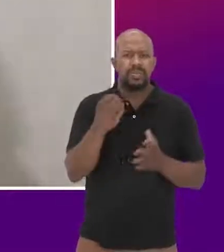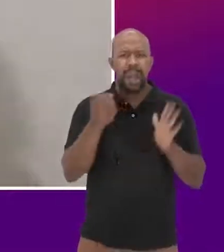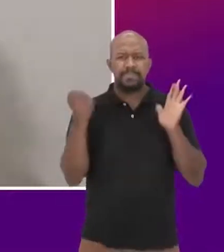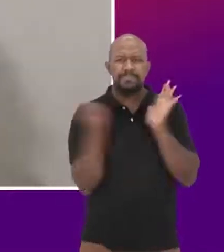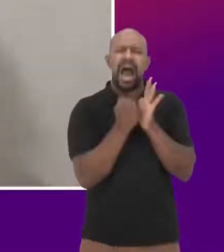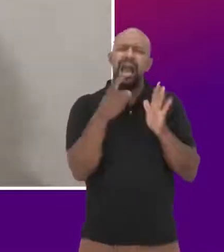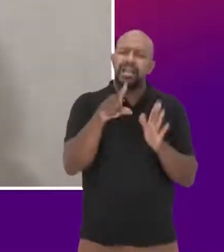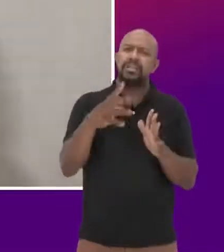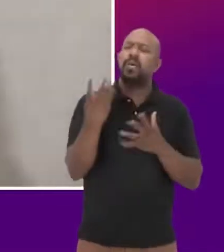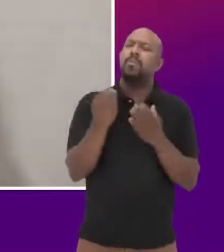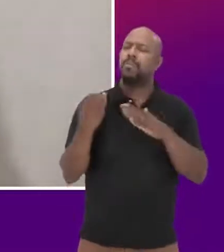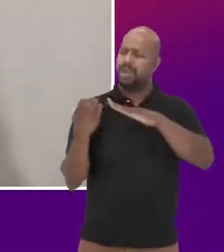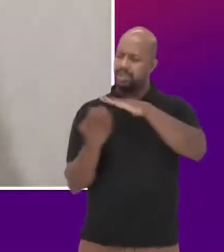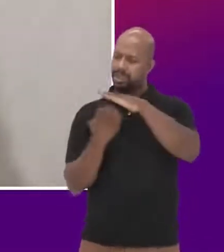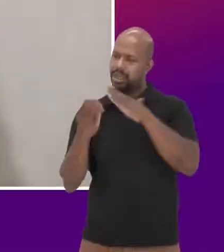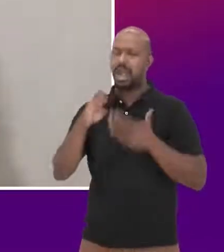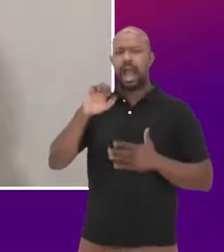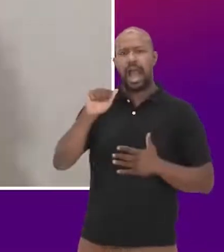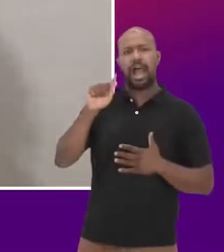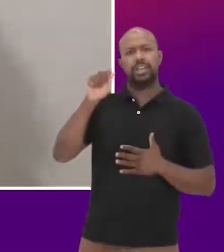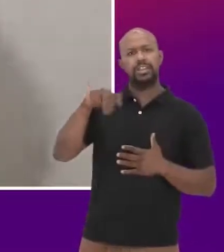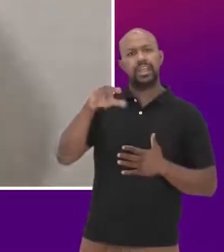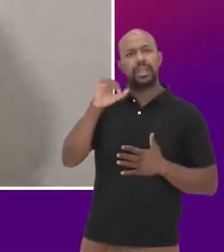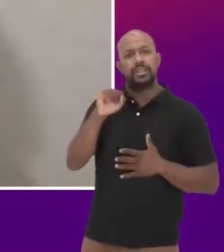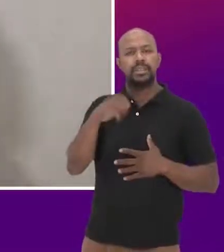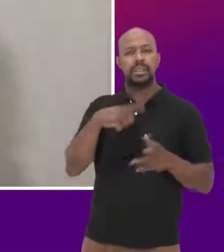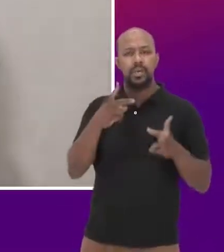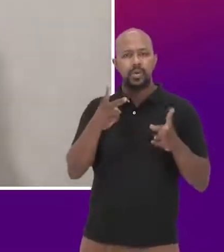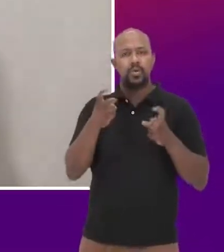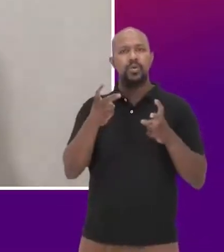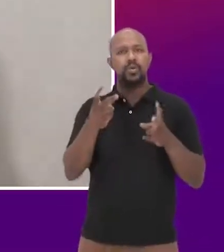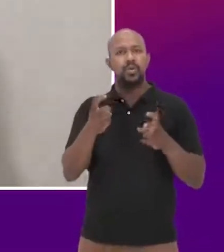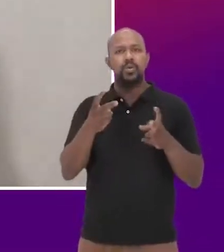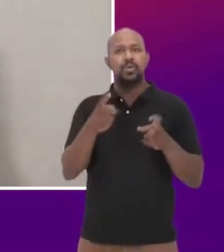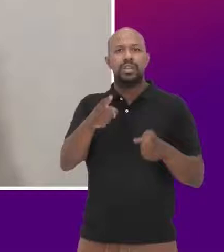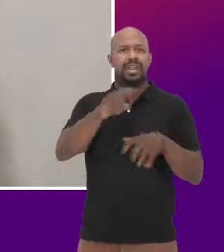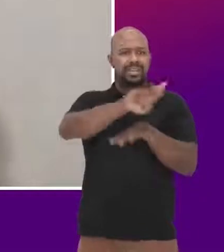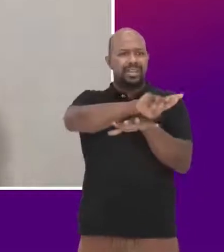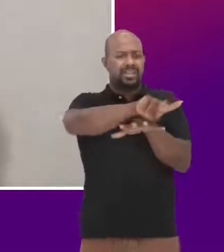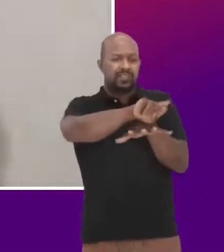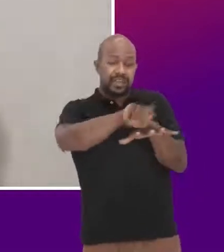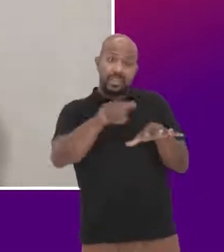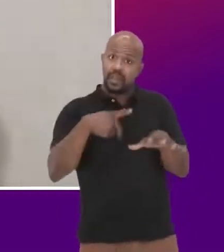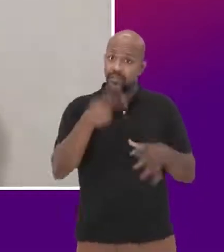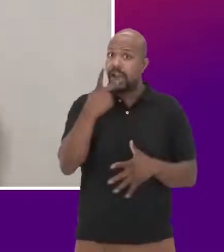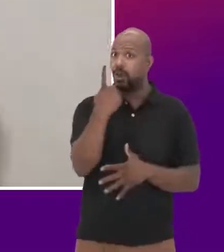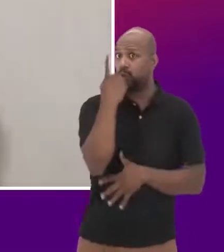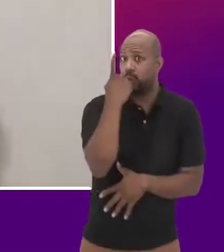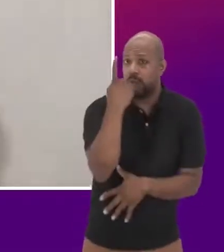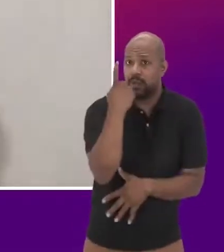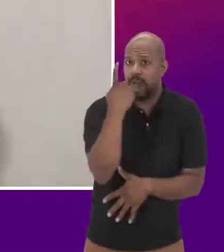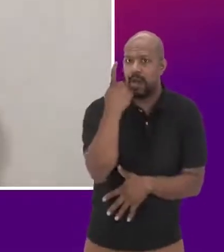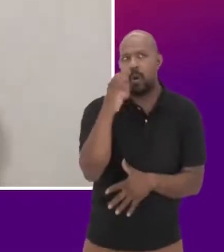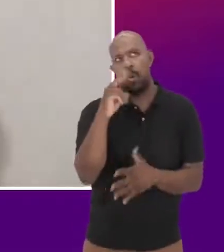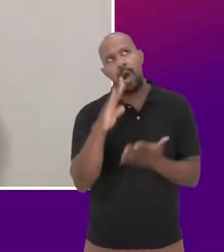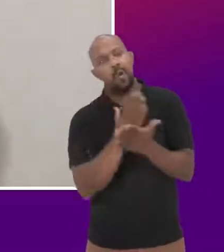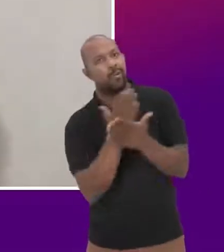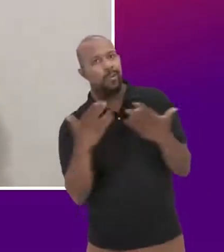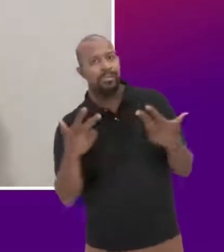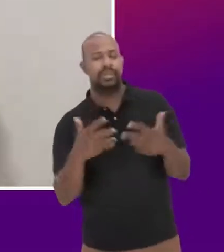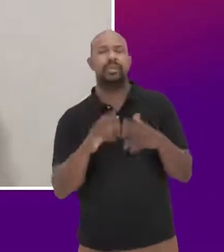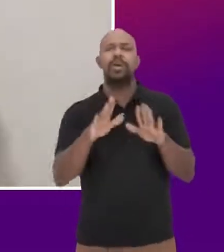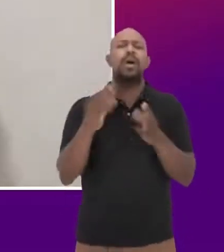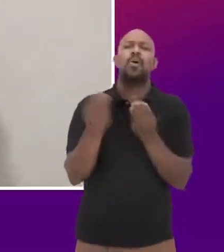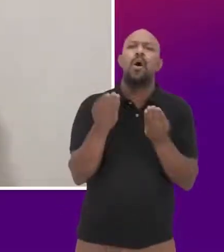é que uma agência ela se alimenta dessas diversidades? Eu falei só de uma, ou algumas.